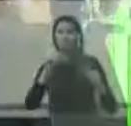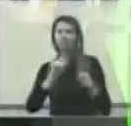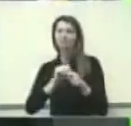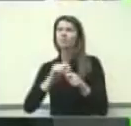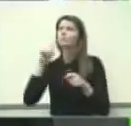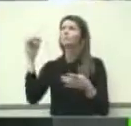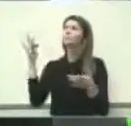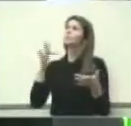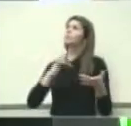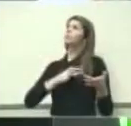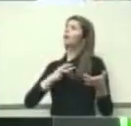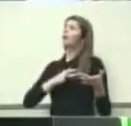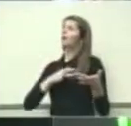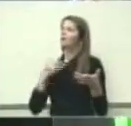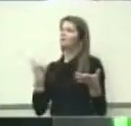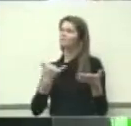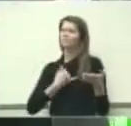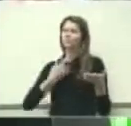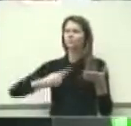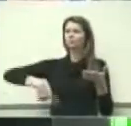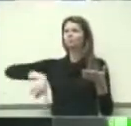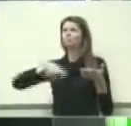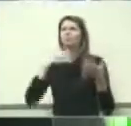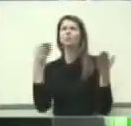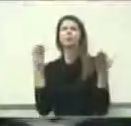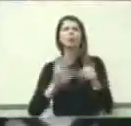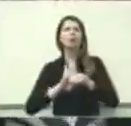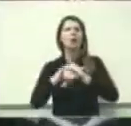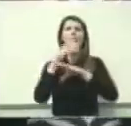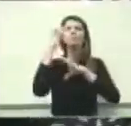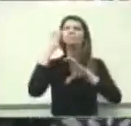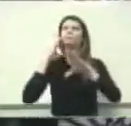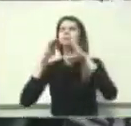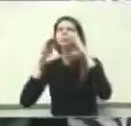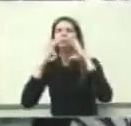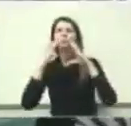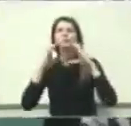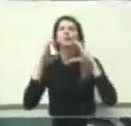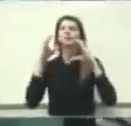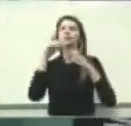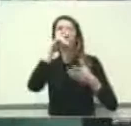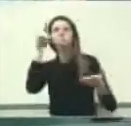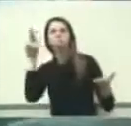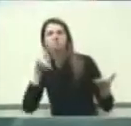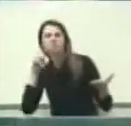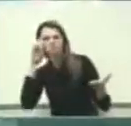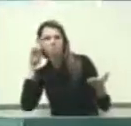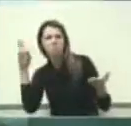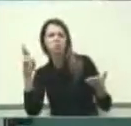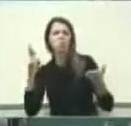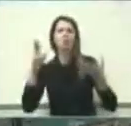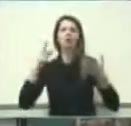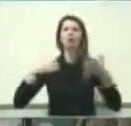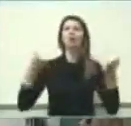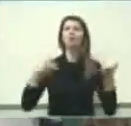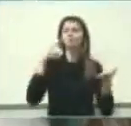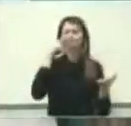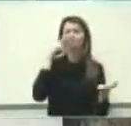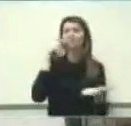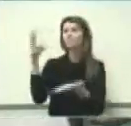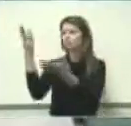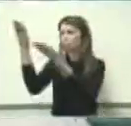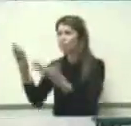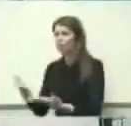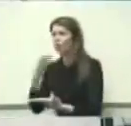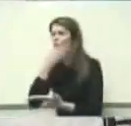senhor já falou conosco nessa noite ó pai através dos louvores através da saudação agora aqui está o teu servo